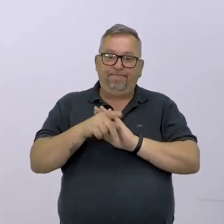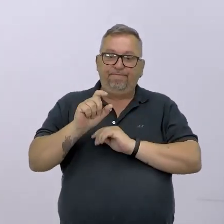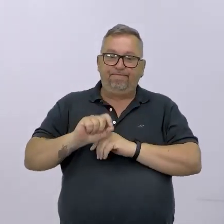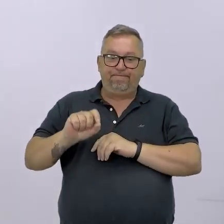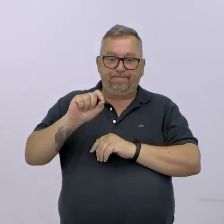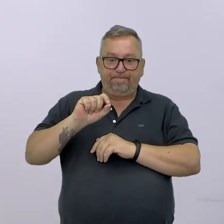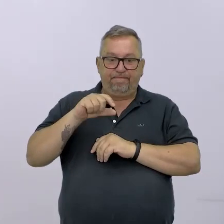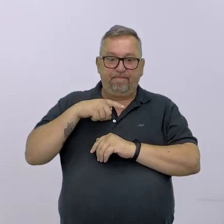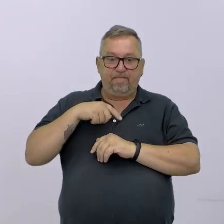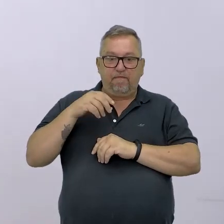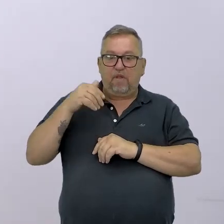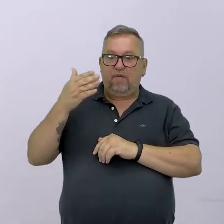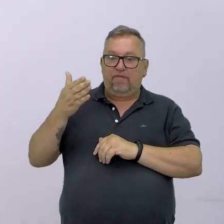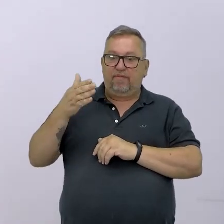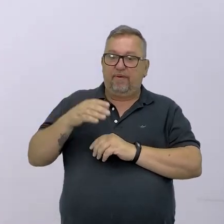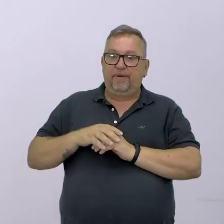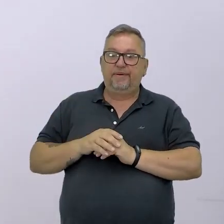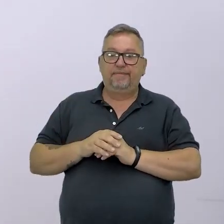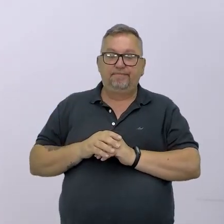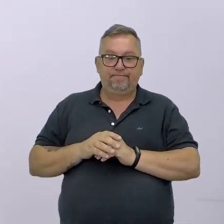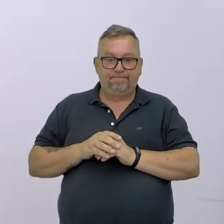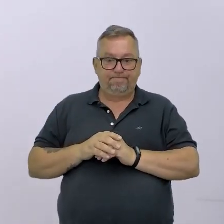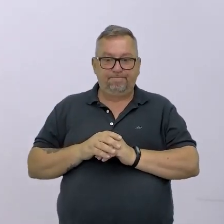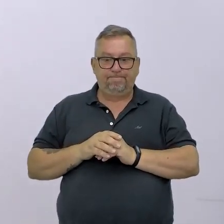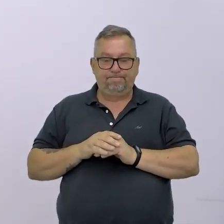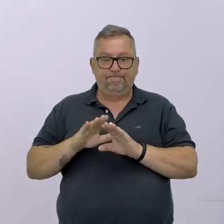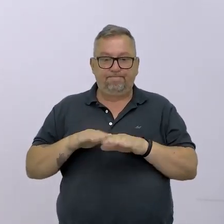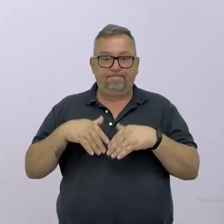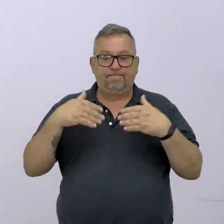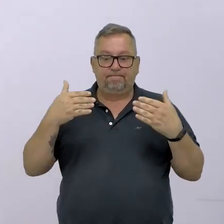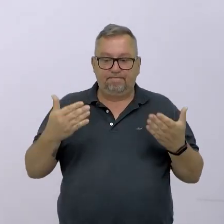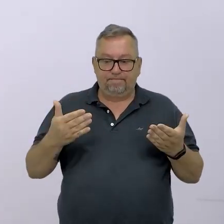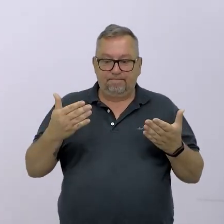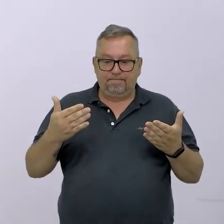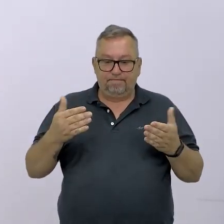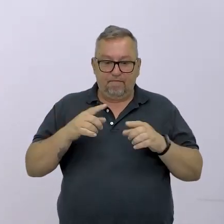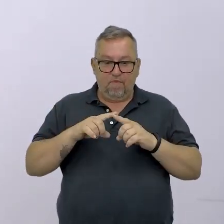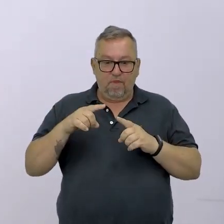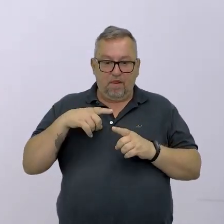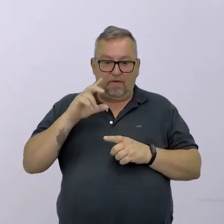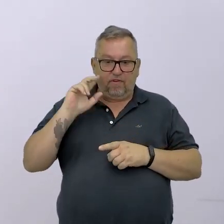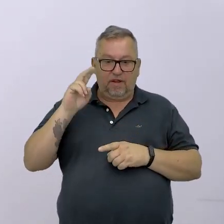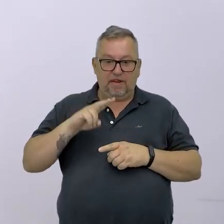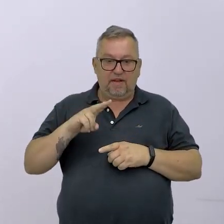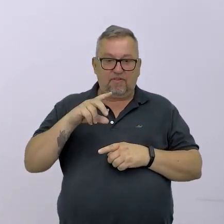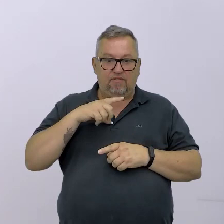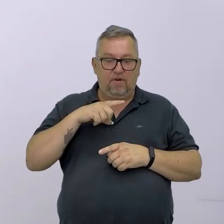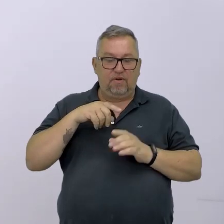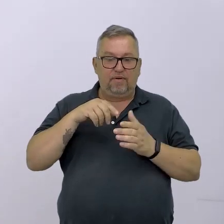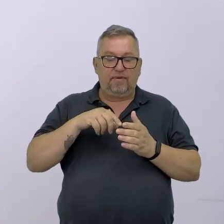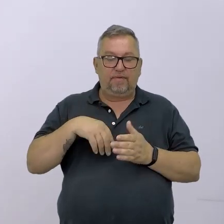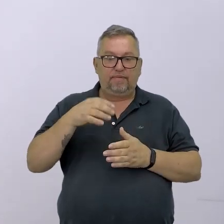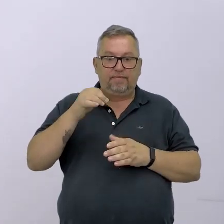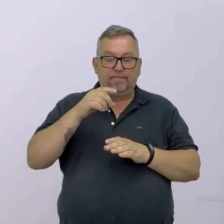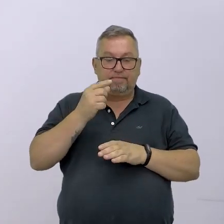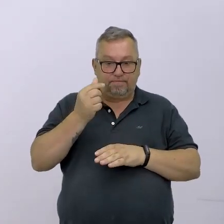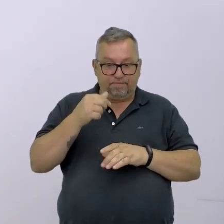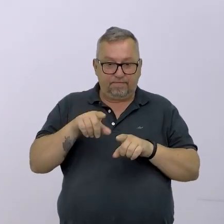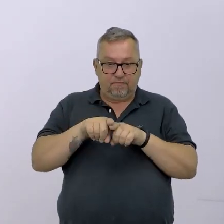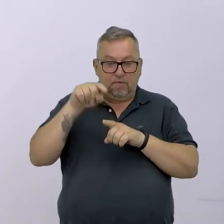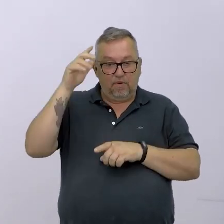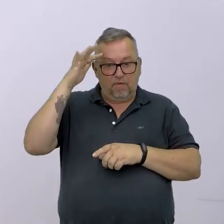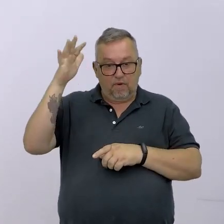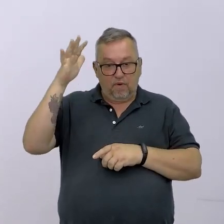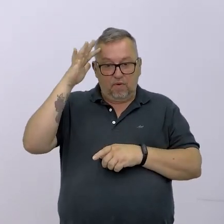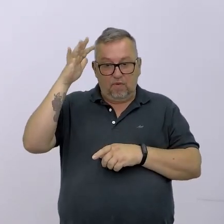estão fora dele, por assim dizer. Então são duas faces de uma mesma moeda. E a filosofia ela